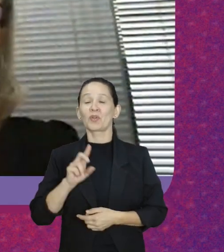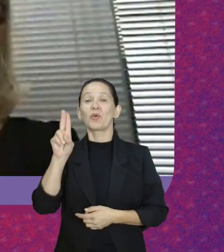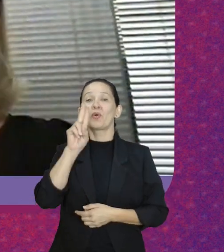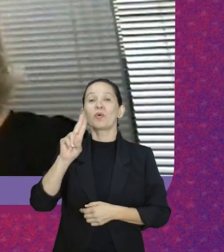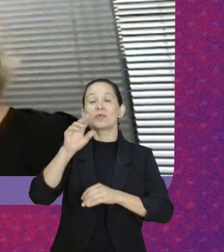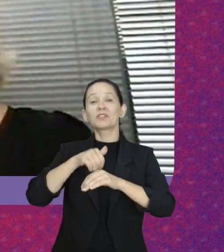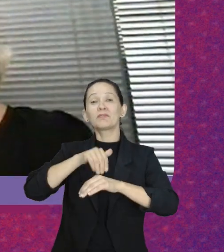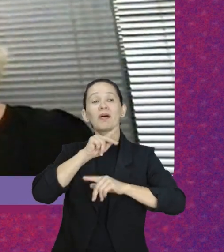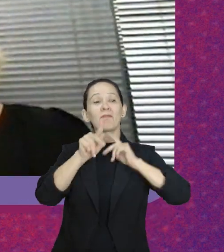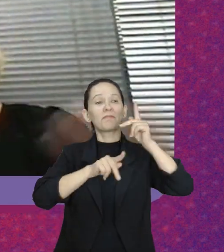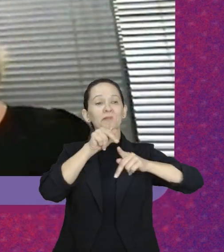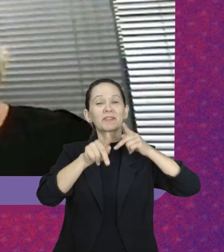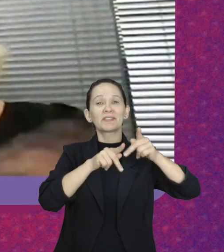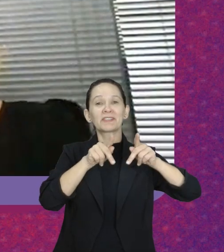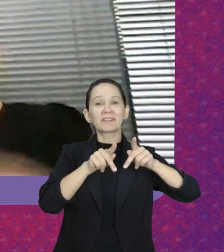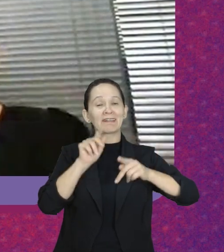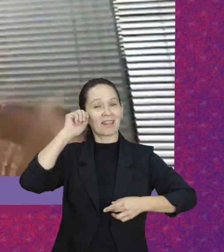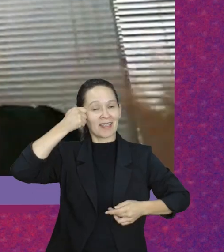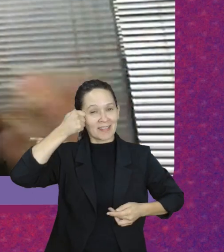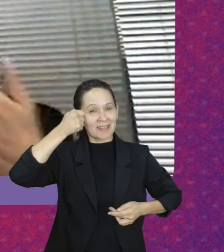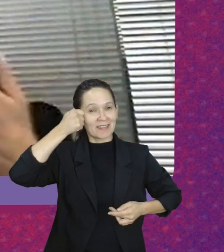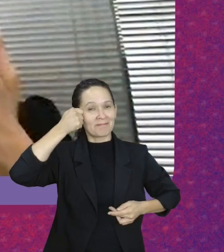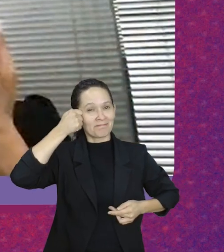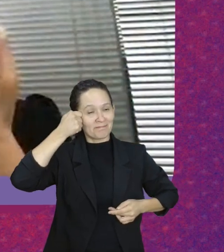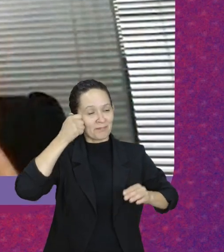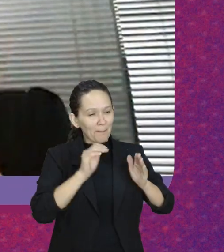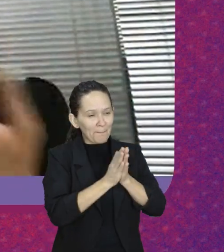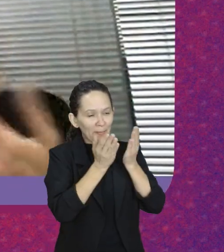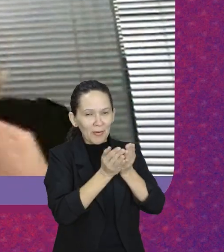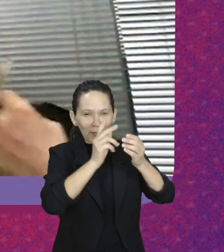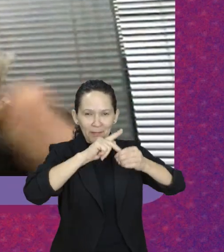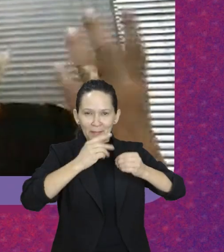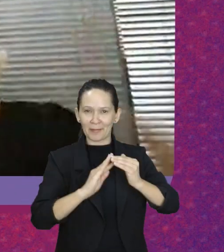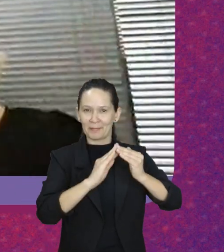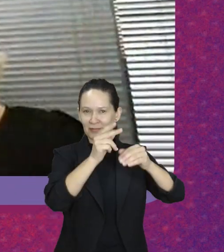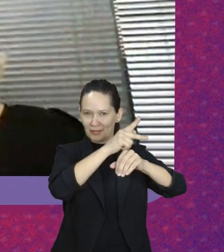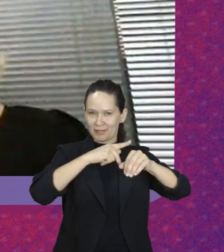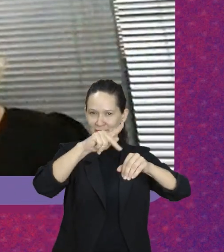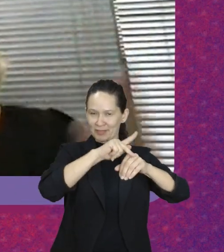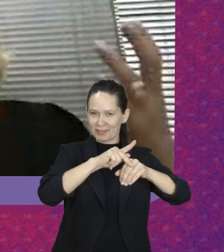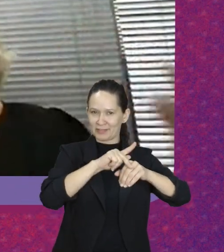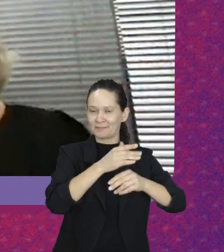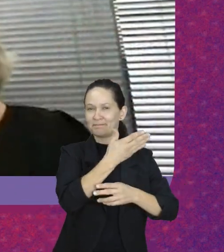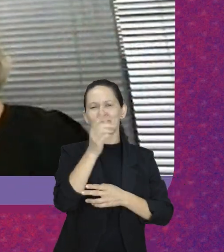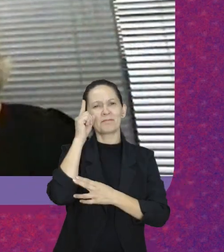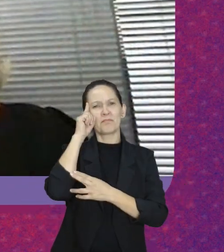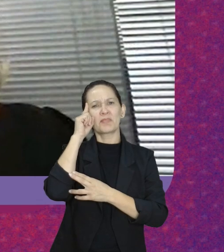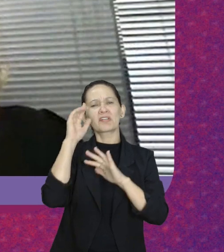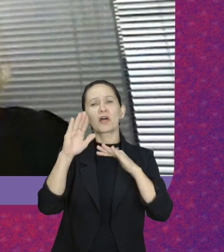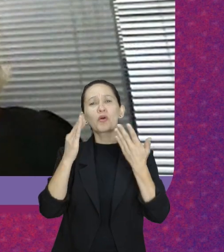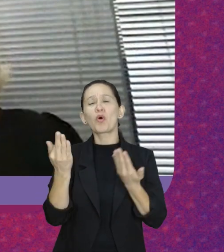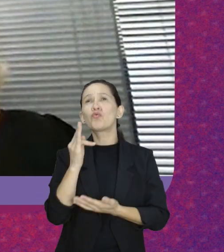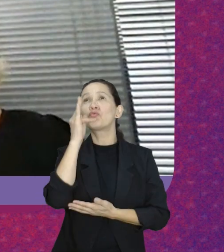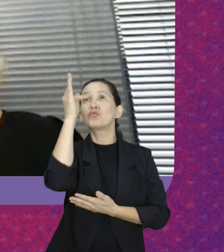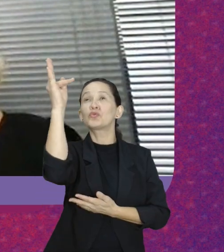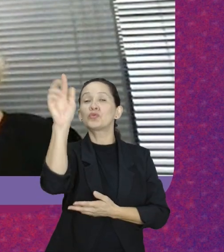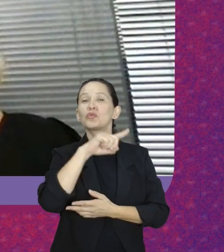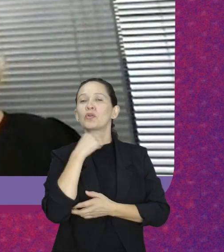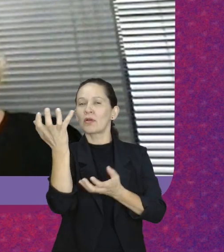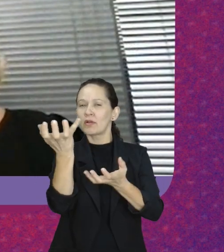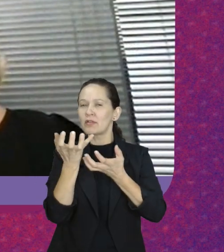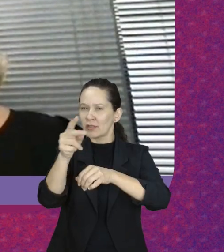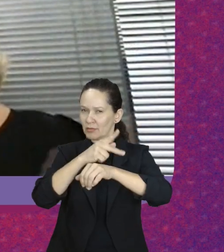a população negra, né, pobre, periférica desse país. Então, nós precisamos pensar que futuro, né, queremos para o